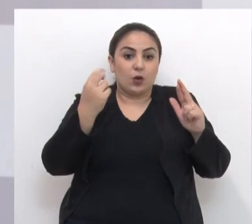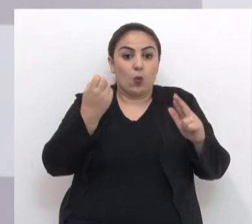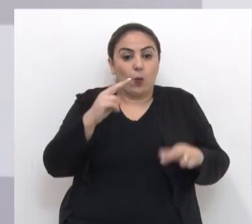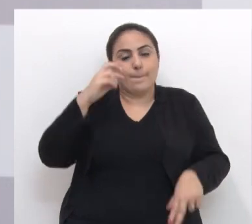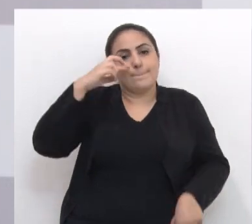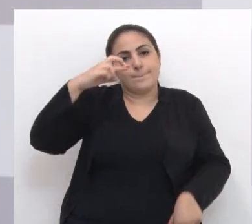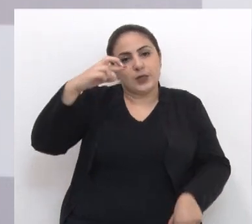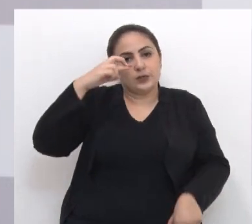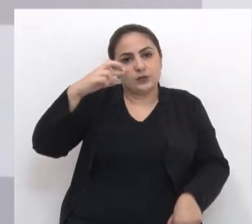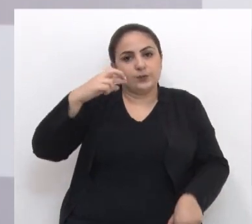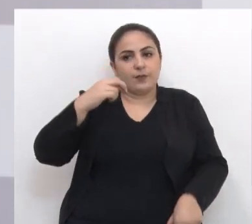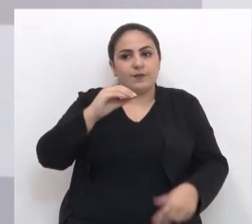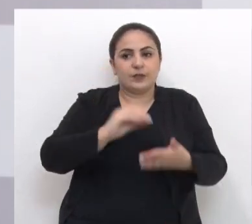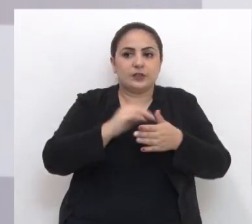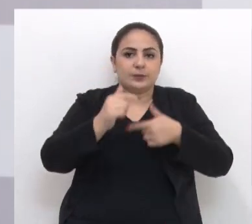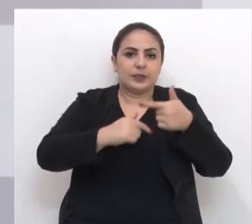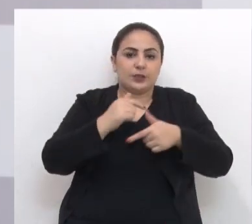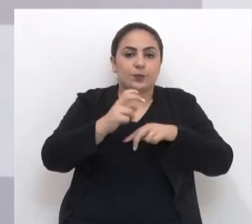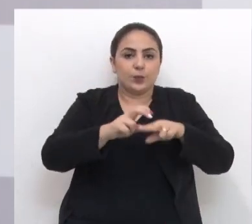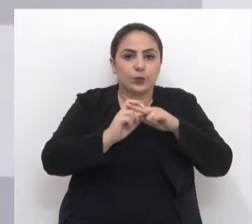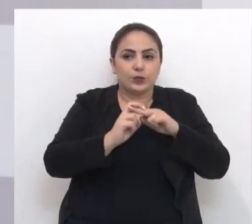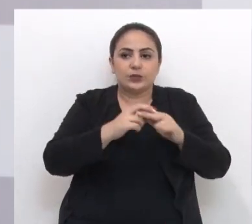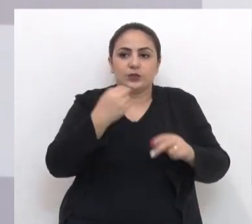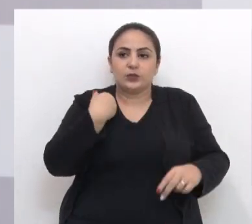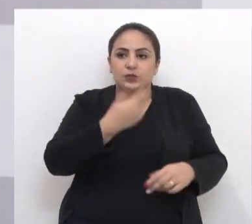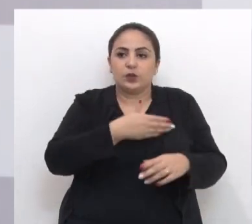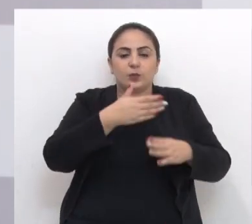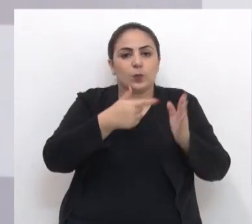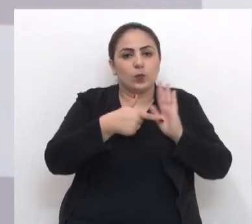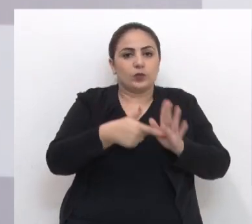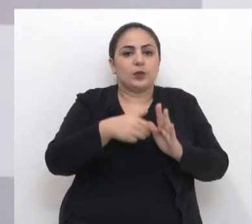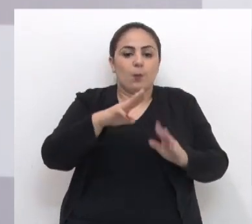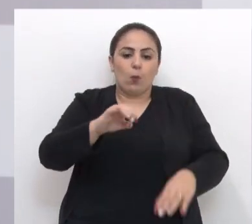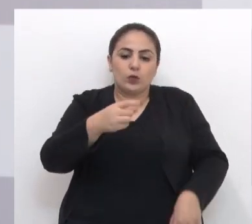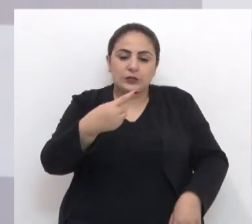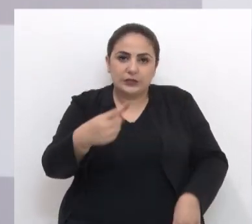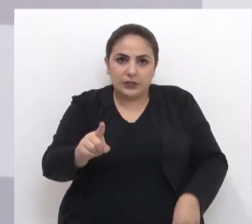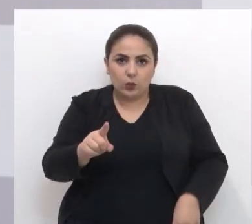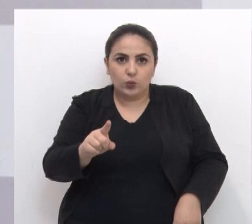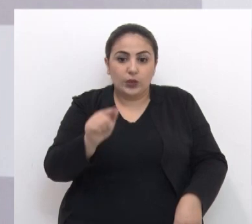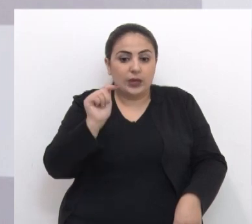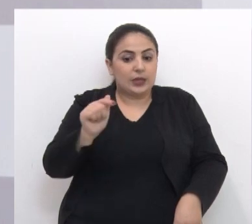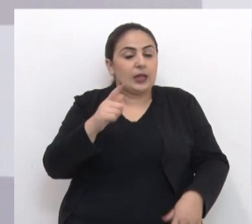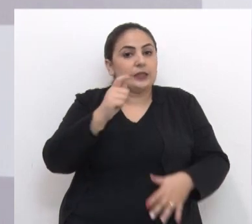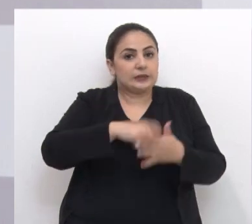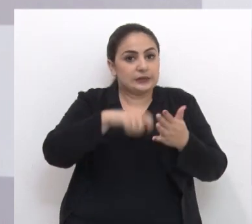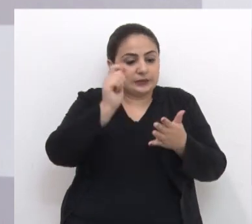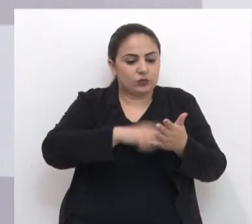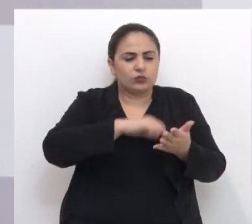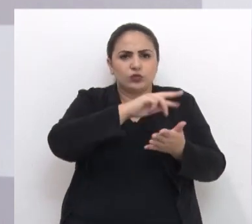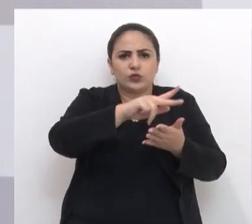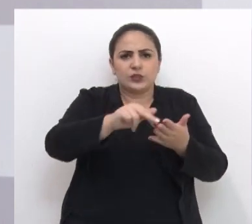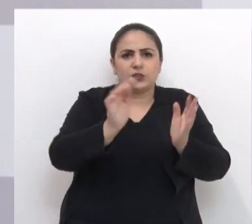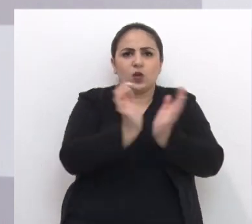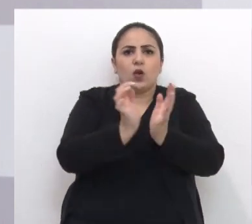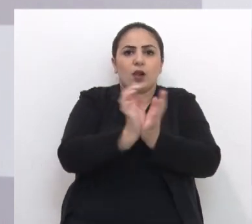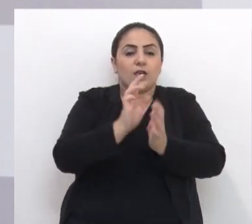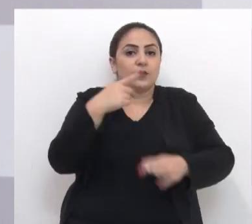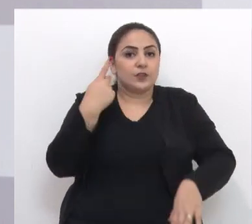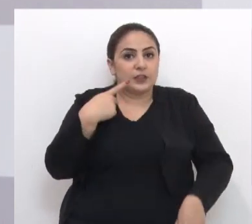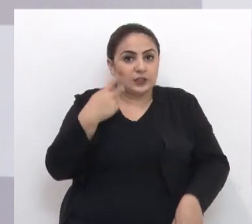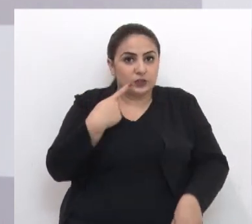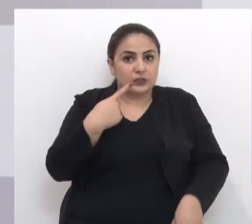expectativa ou perspectiva o desemprego. Então foi nesse sentido que nós apresentamos a moção. A moção ela foi assinada por vários